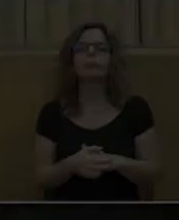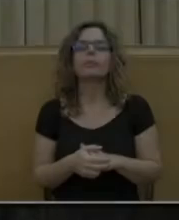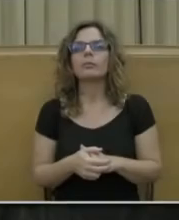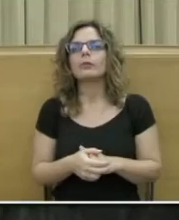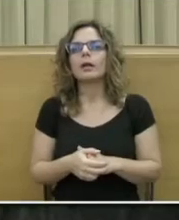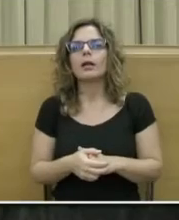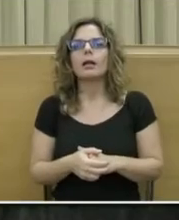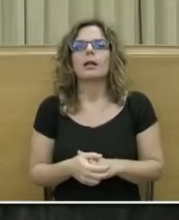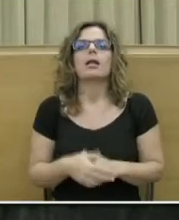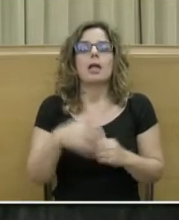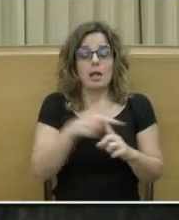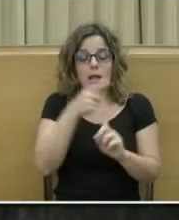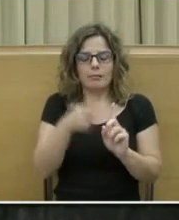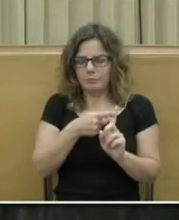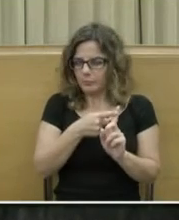Em